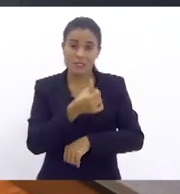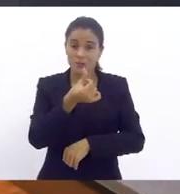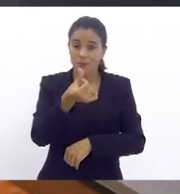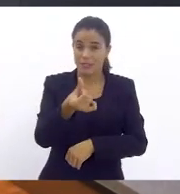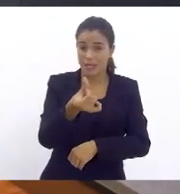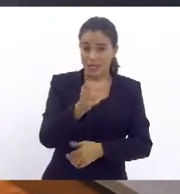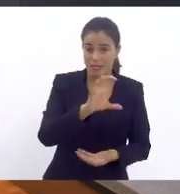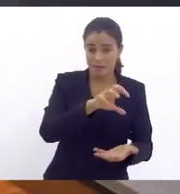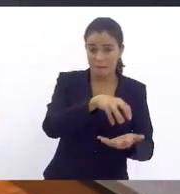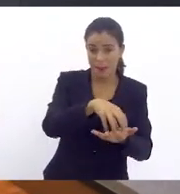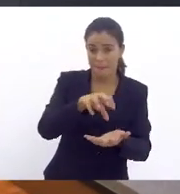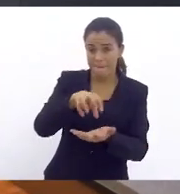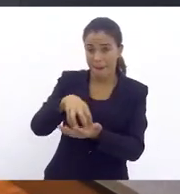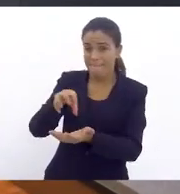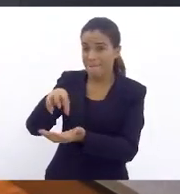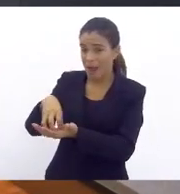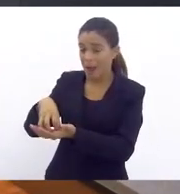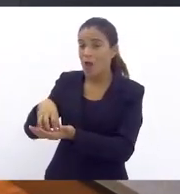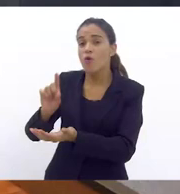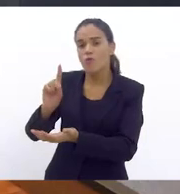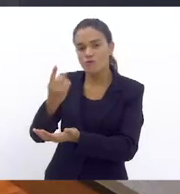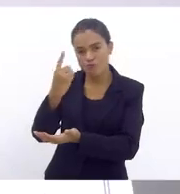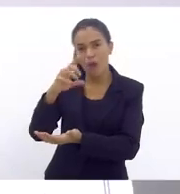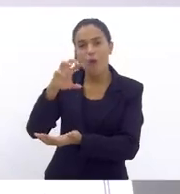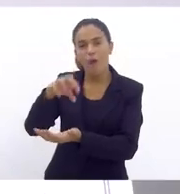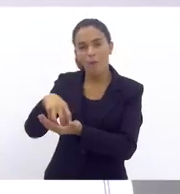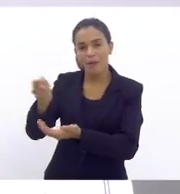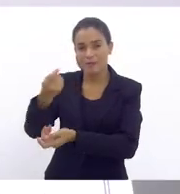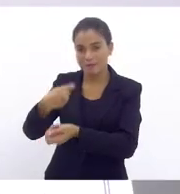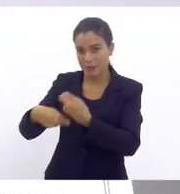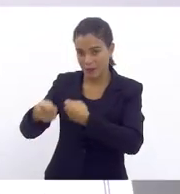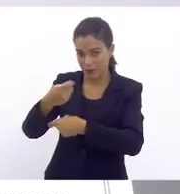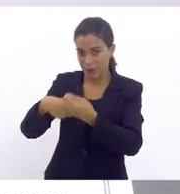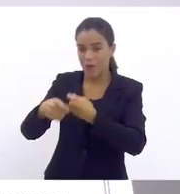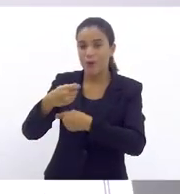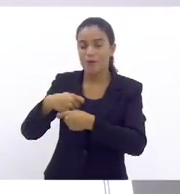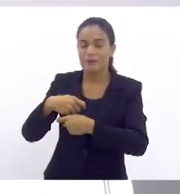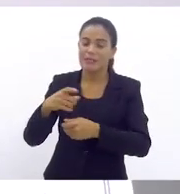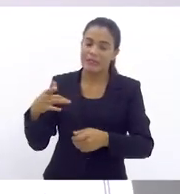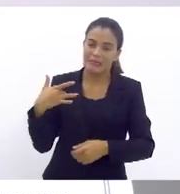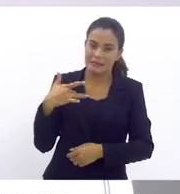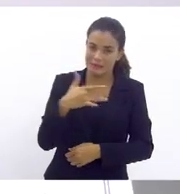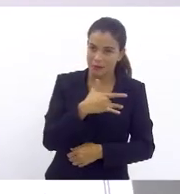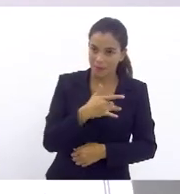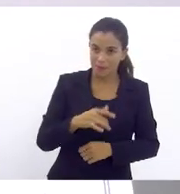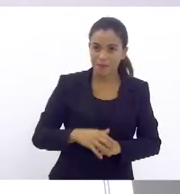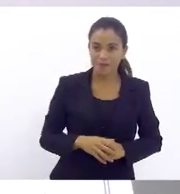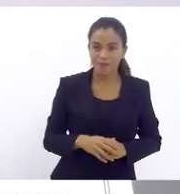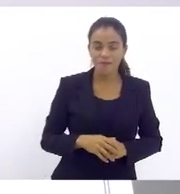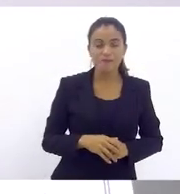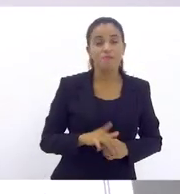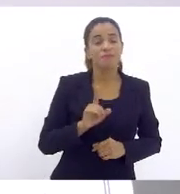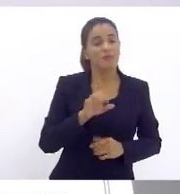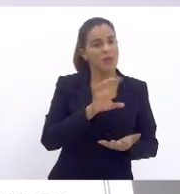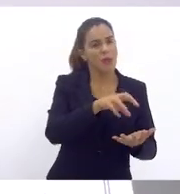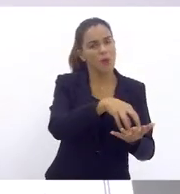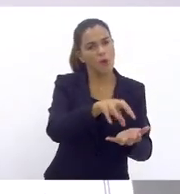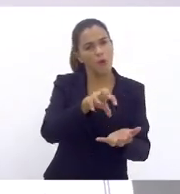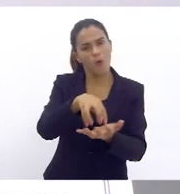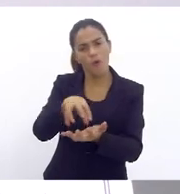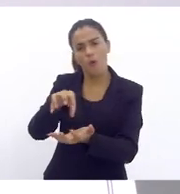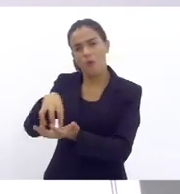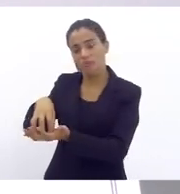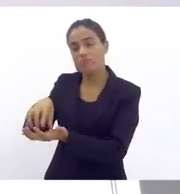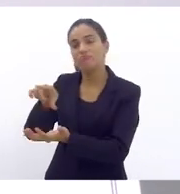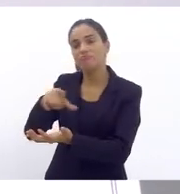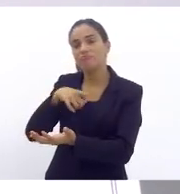complexos Como já foi dito aqui e um deles é o complexo econômico industrial da saúde e em todos os complexos a gente tem